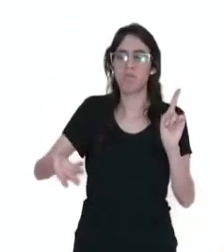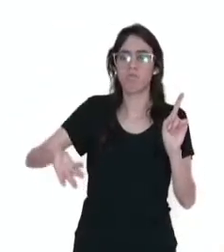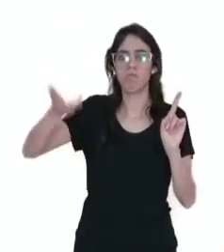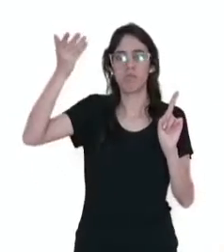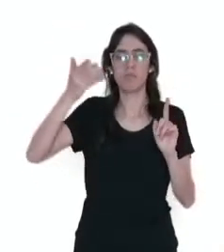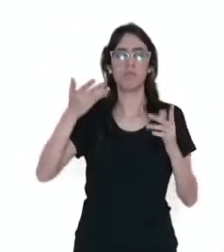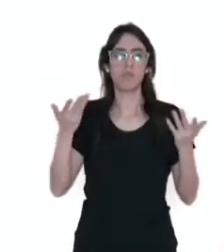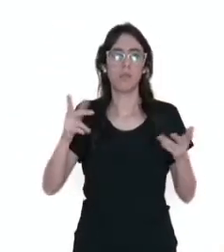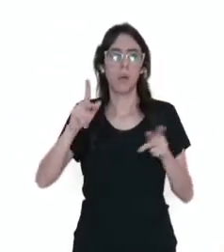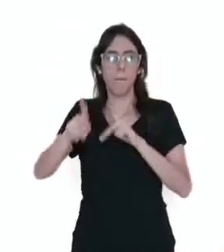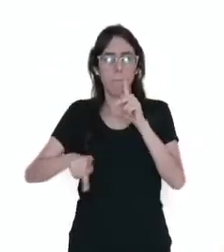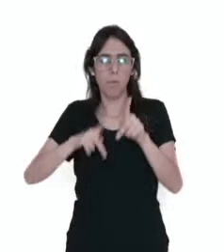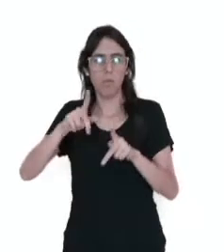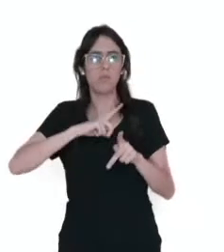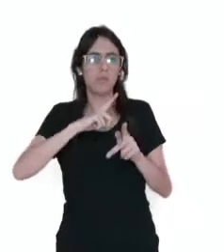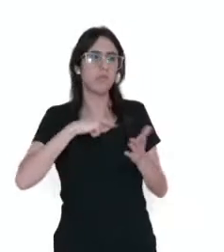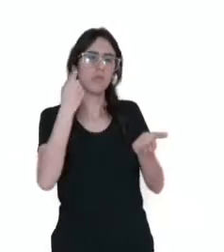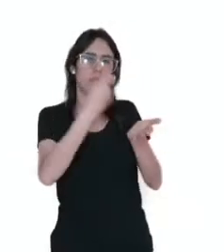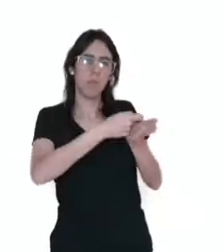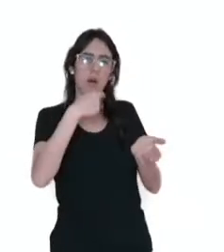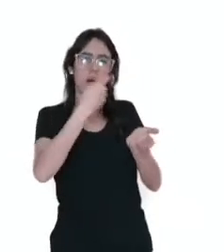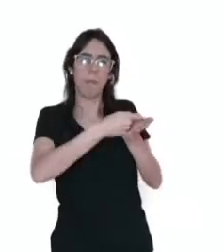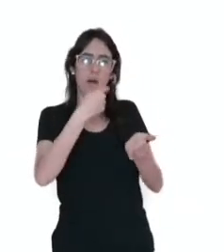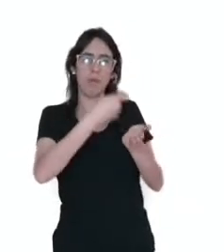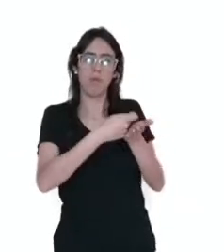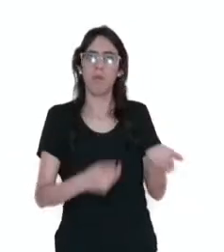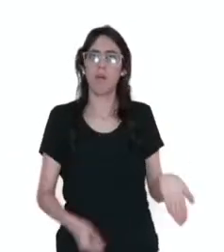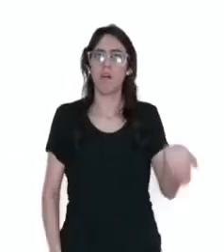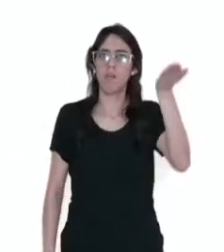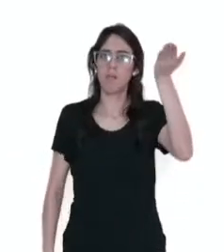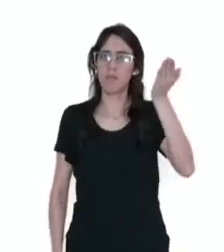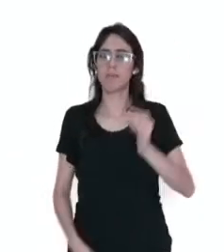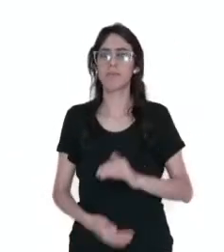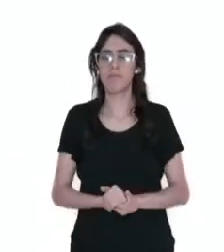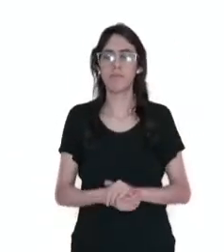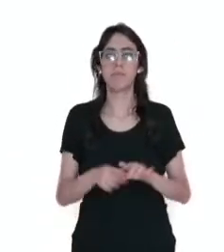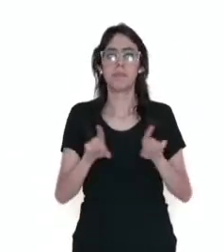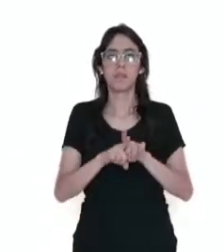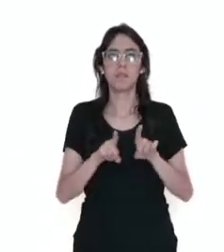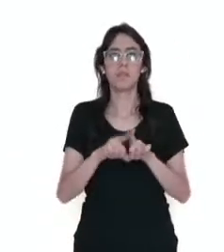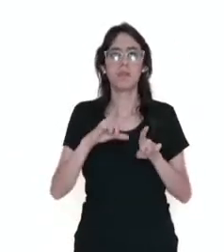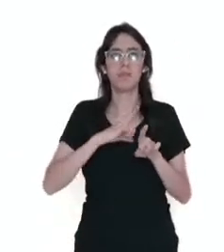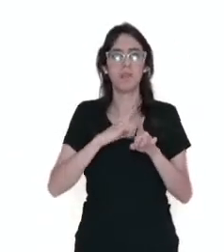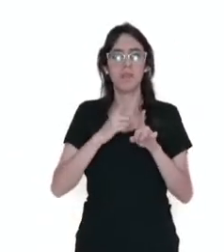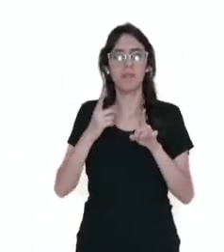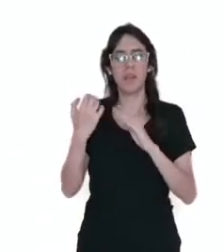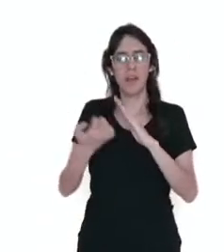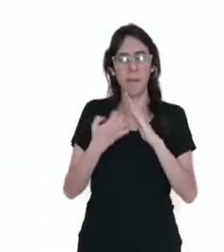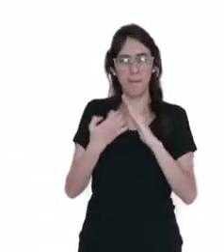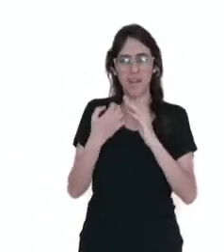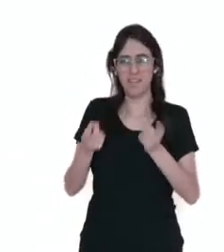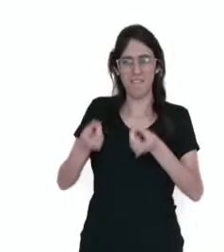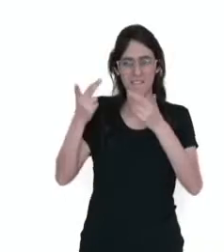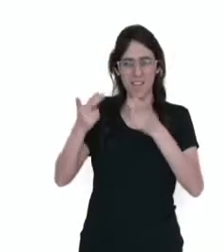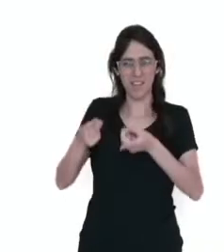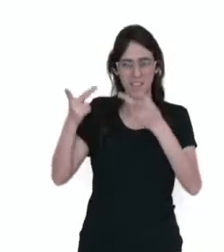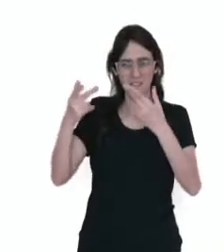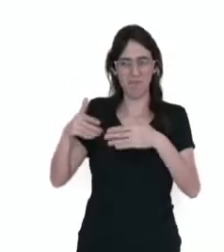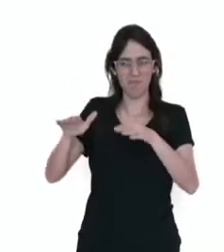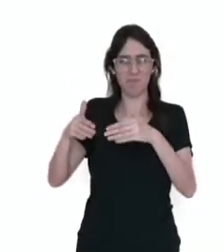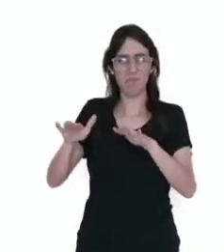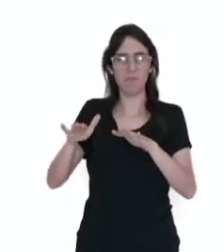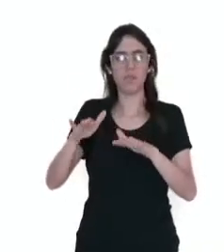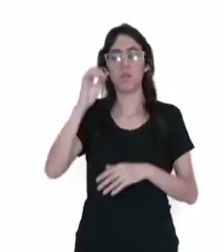pago pela população aumentou para ter esses serviços. A venda de estatais de empresas do governo faria o